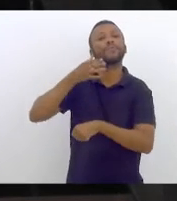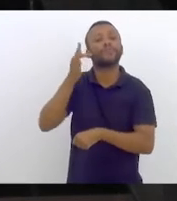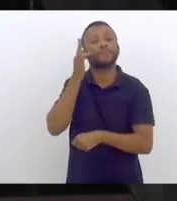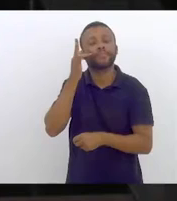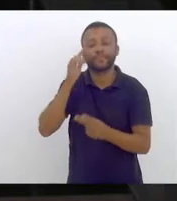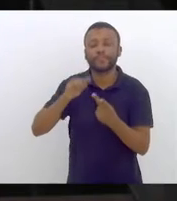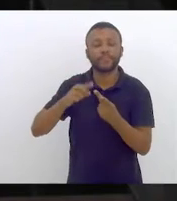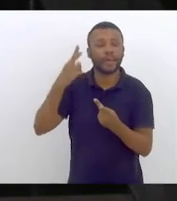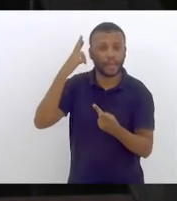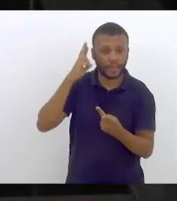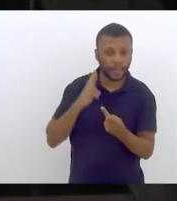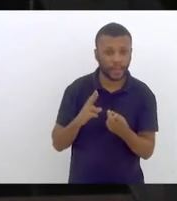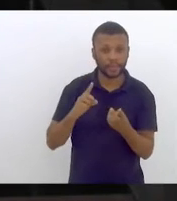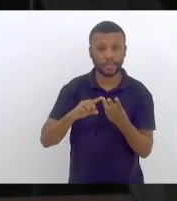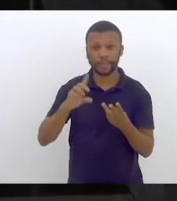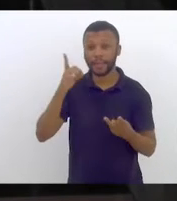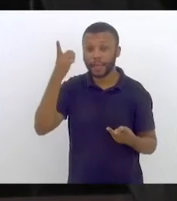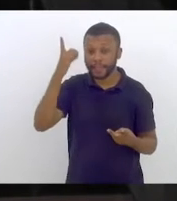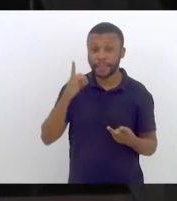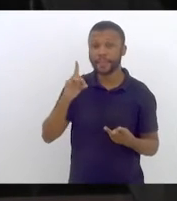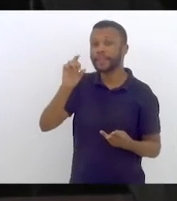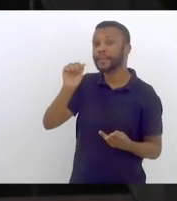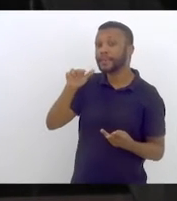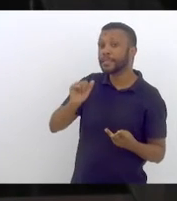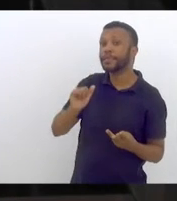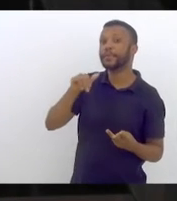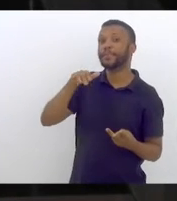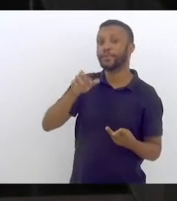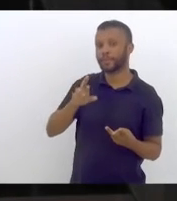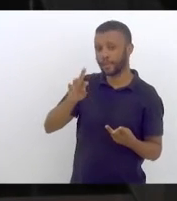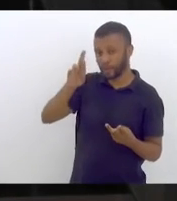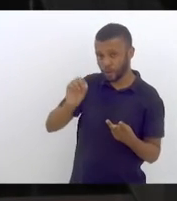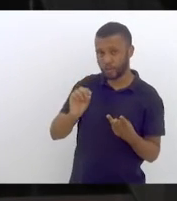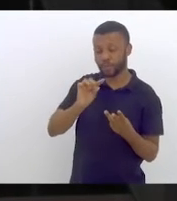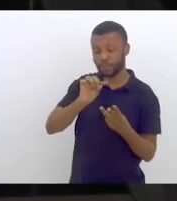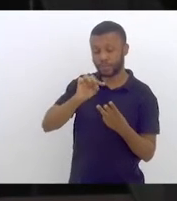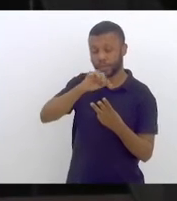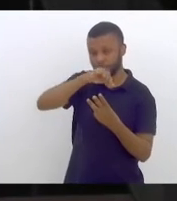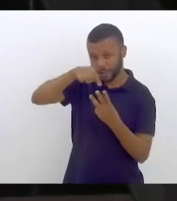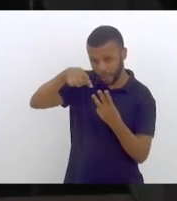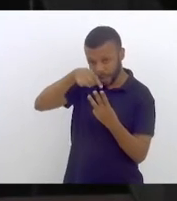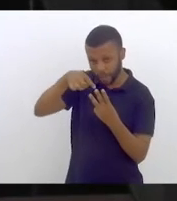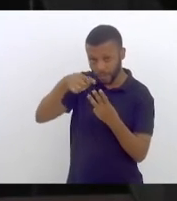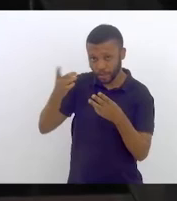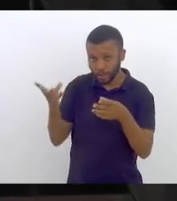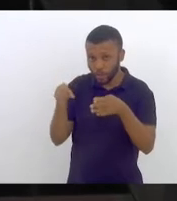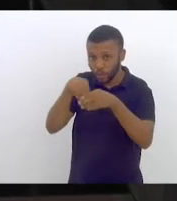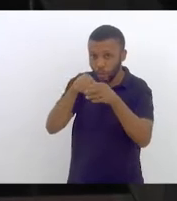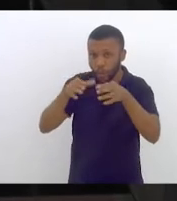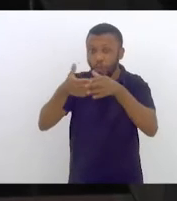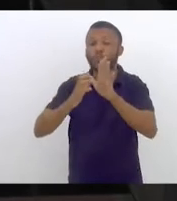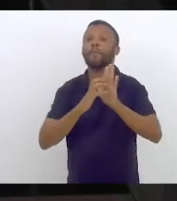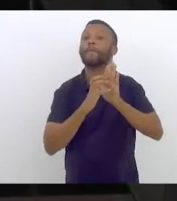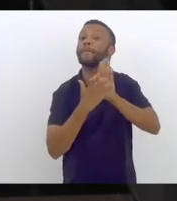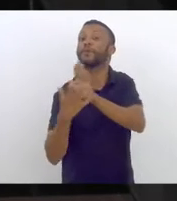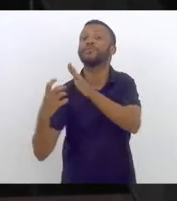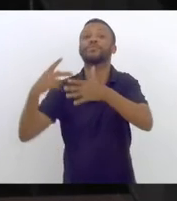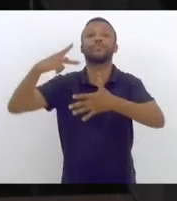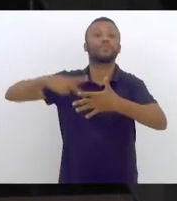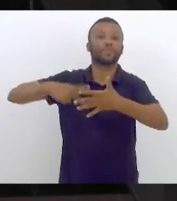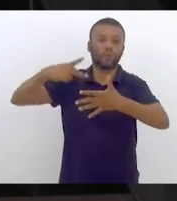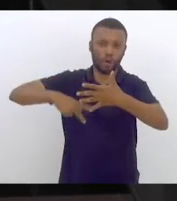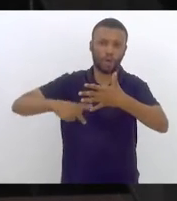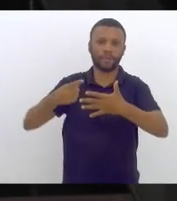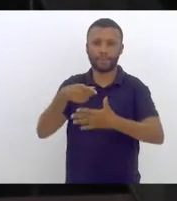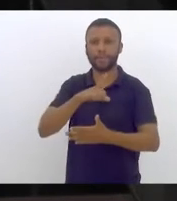deputada Renata e a deputada Dani, que são da sua bancada, já que o senhor vai estar aqui em